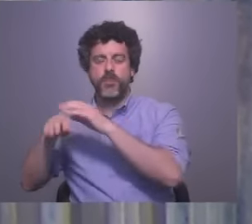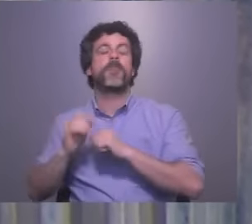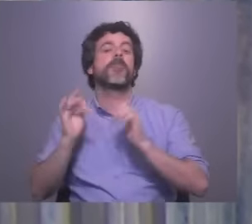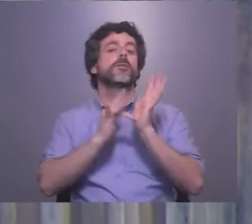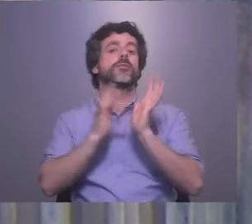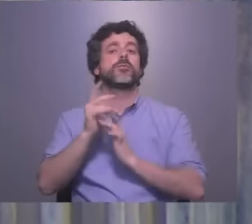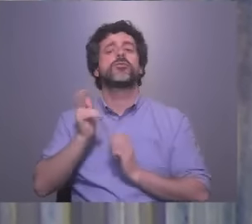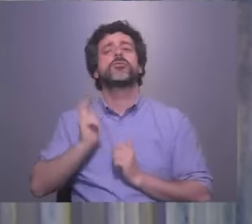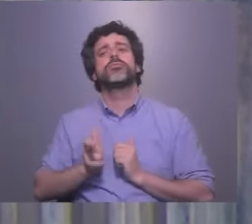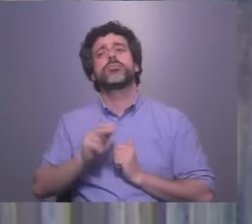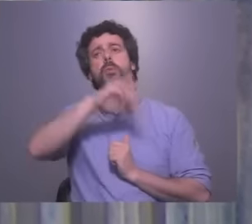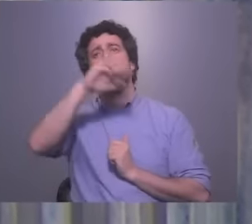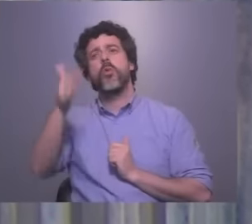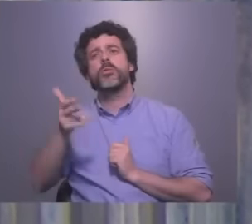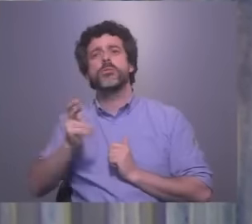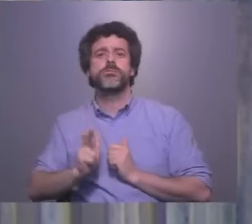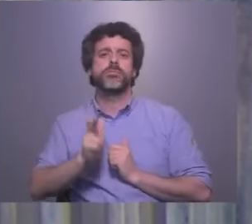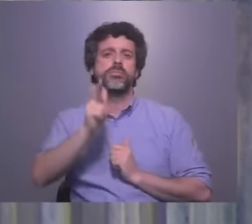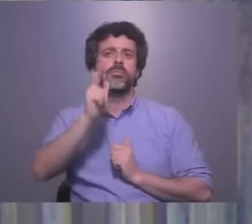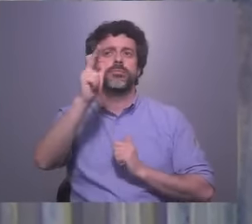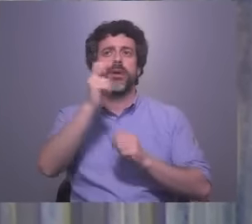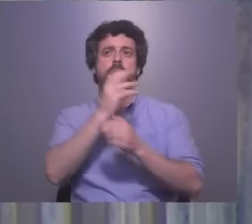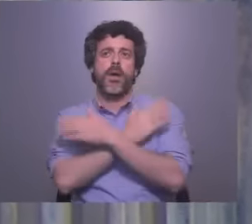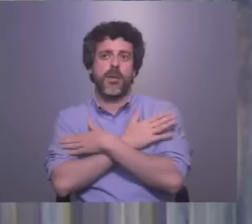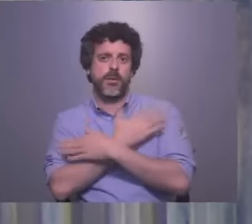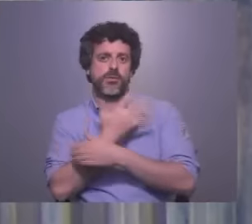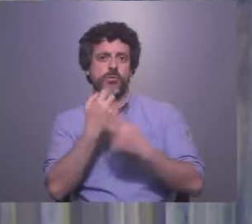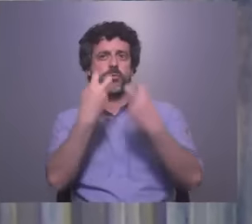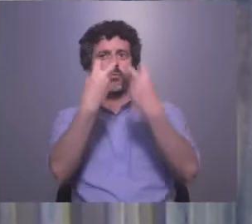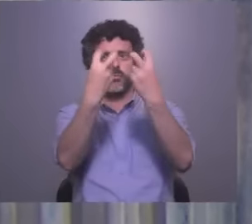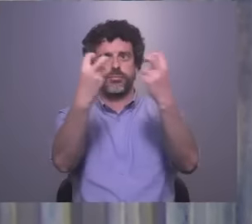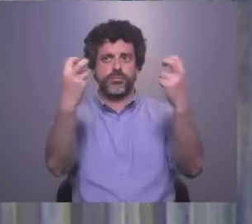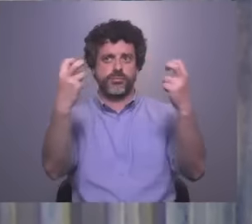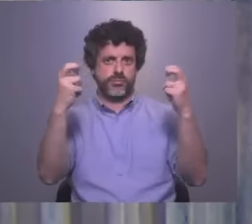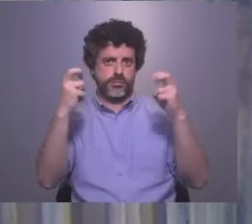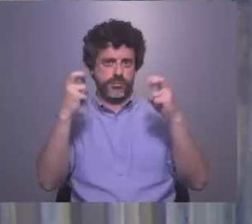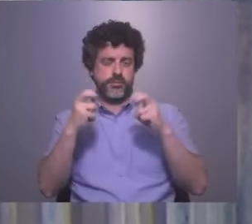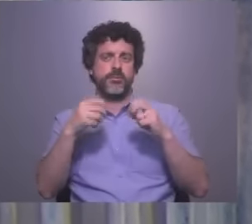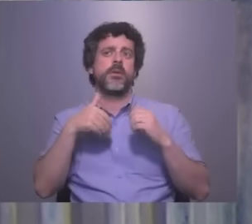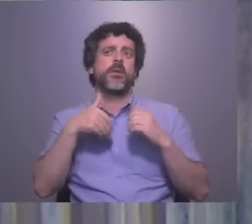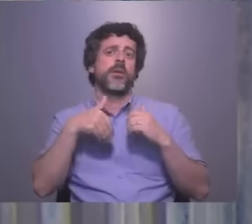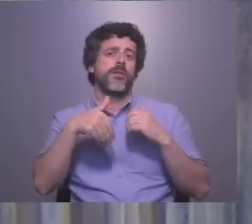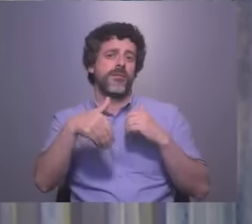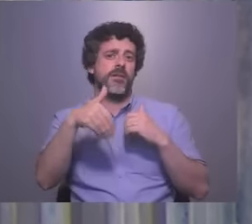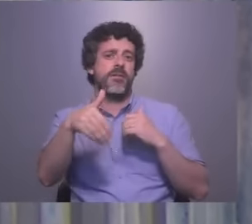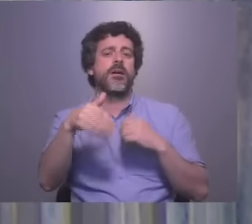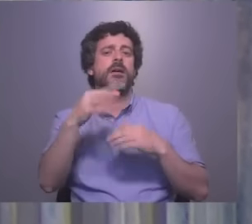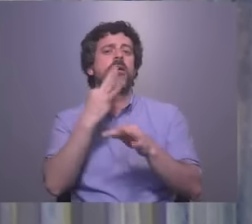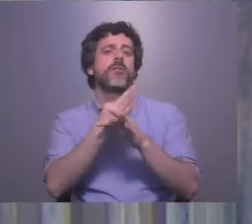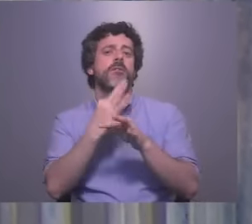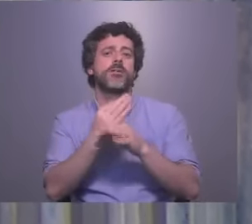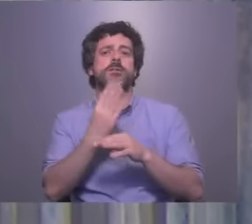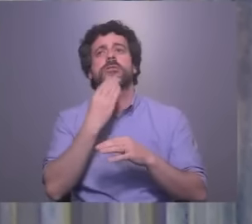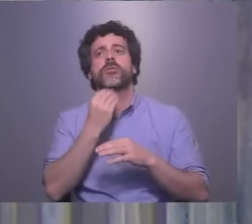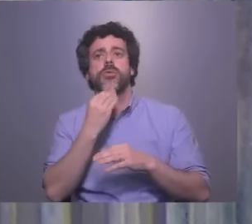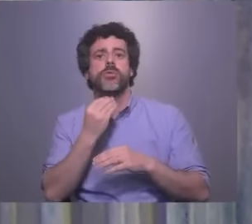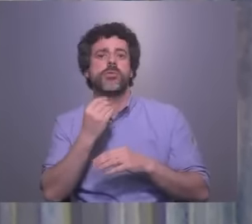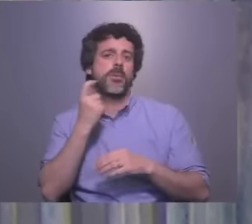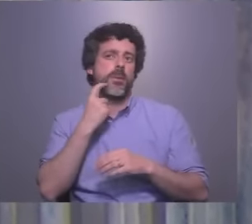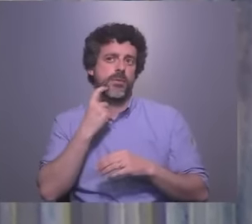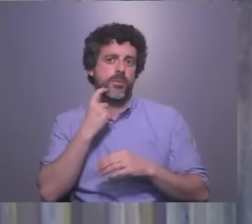Seguia-o numerosa multidão, por ver os milagres que ele realizava nos doentes.